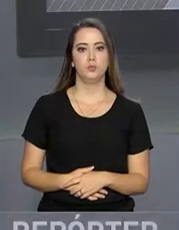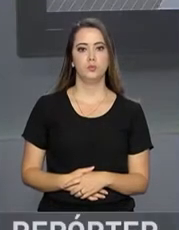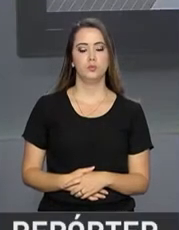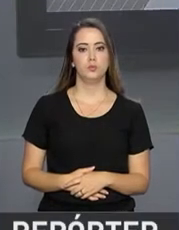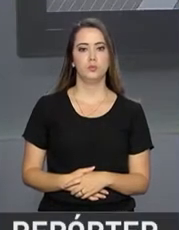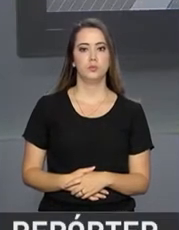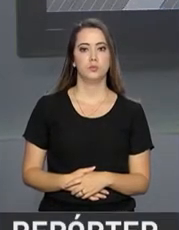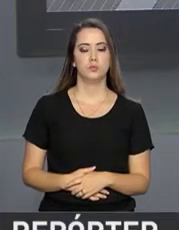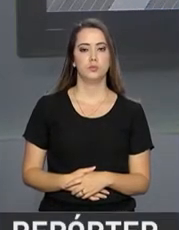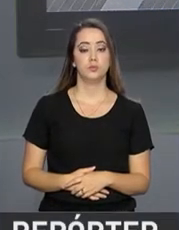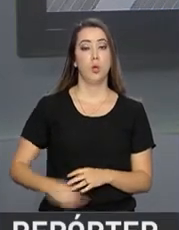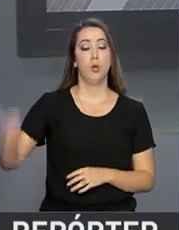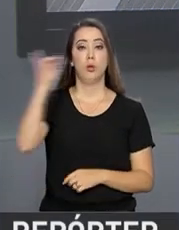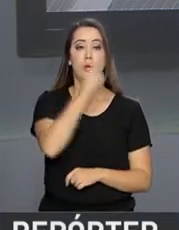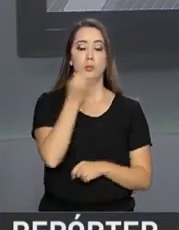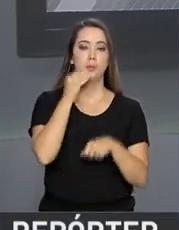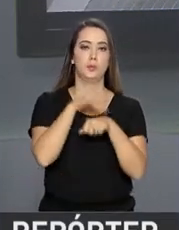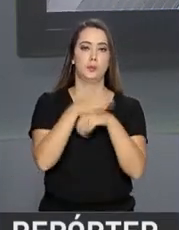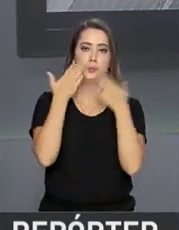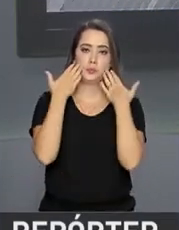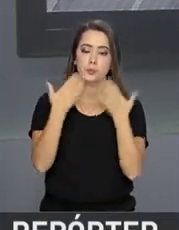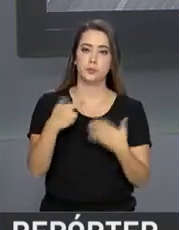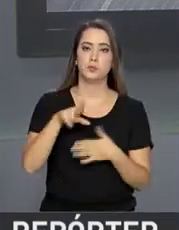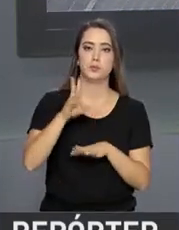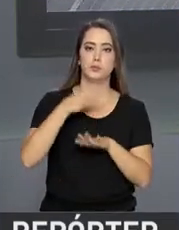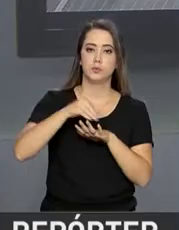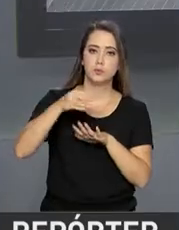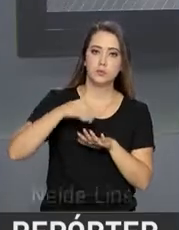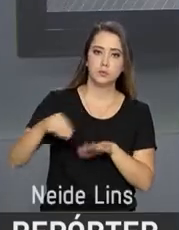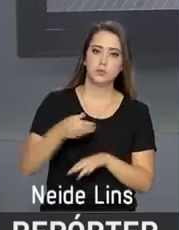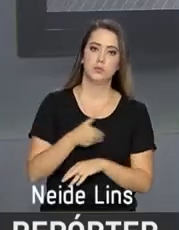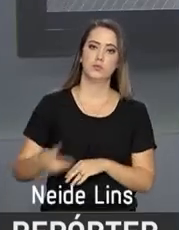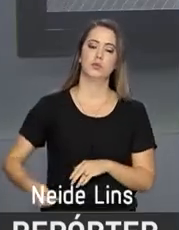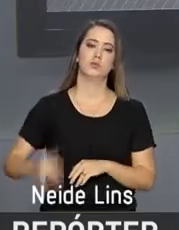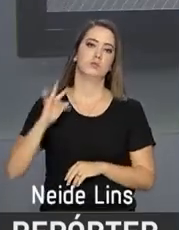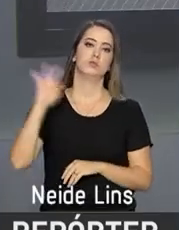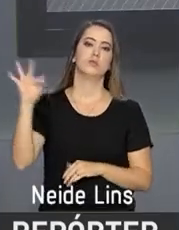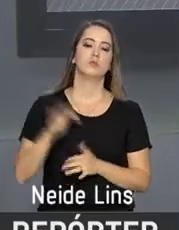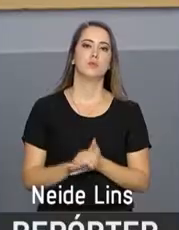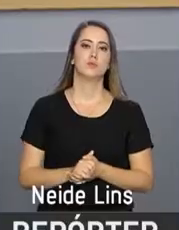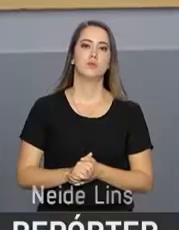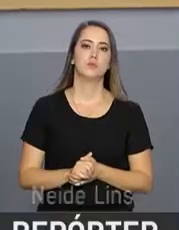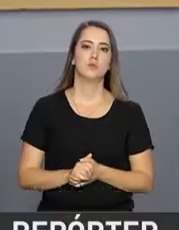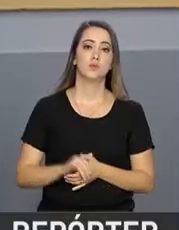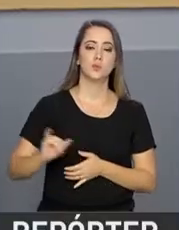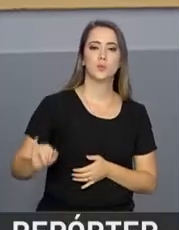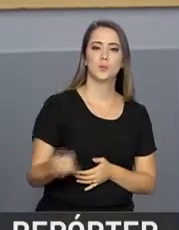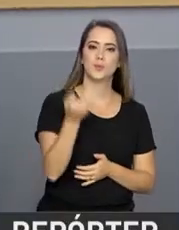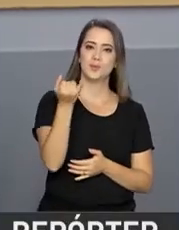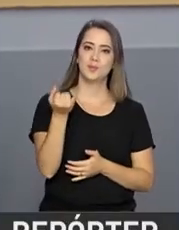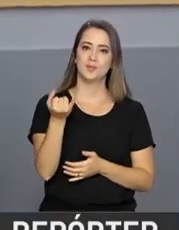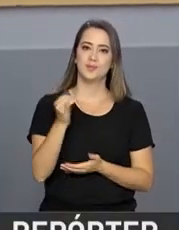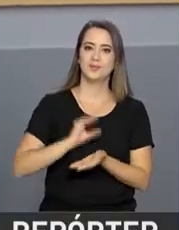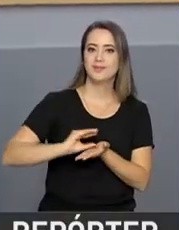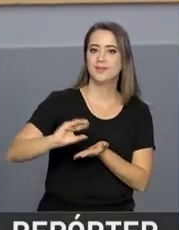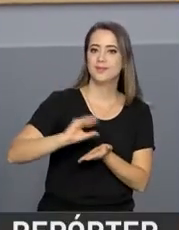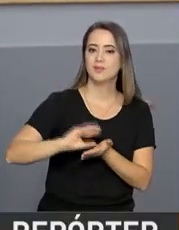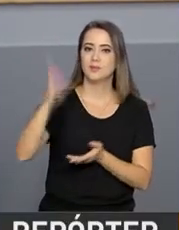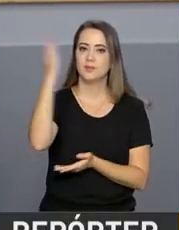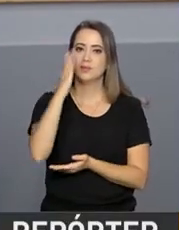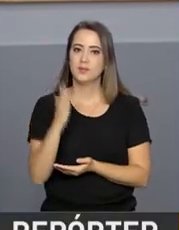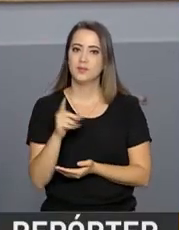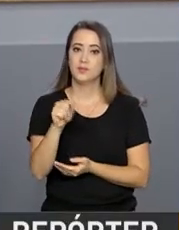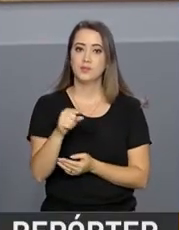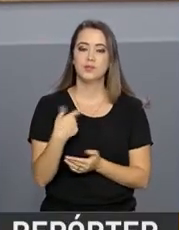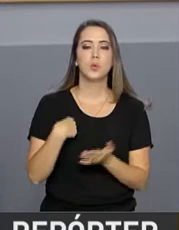olá boa noite no ar o repórter nbr com as notícias do governo federal as oportunidades oportunidades de